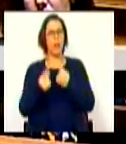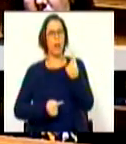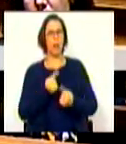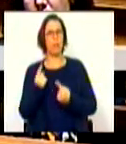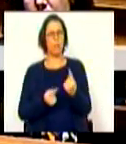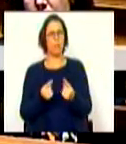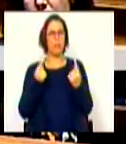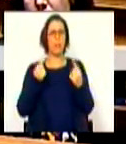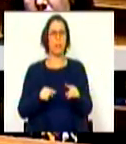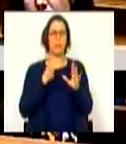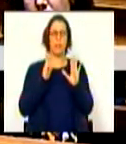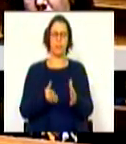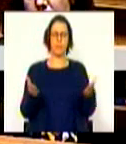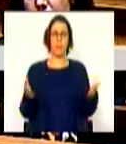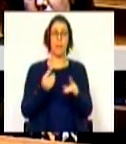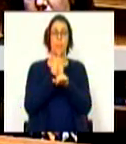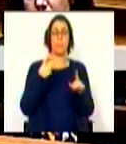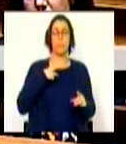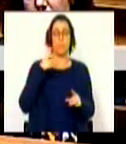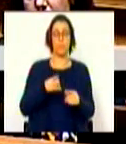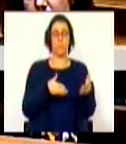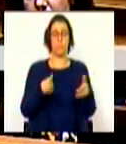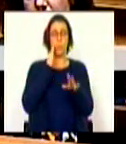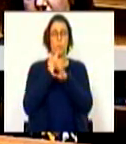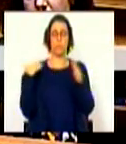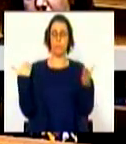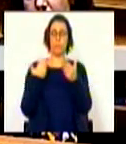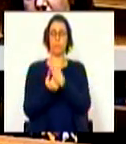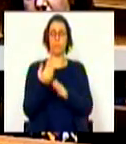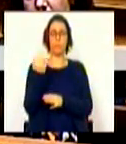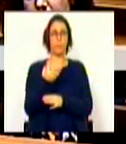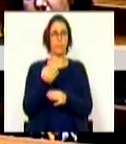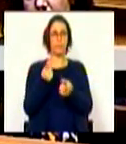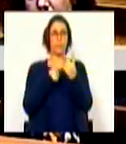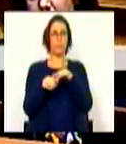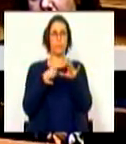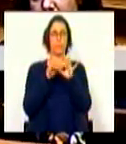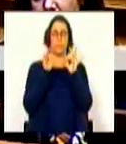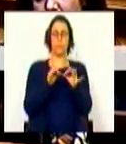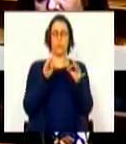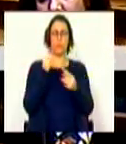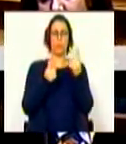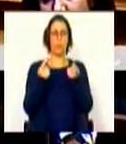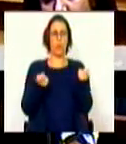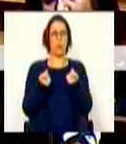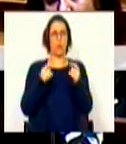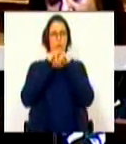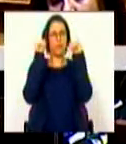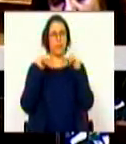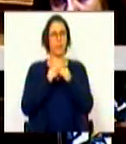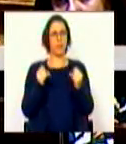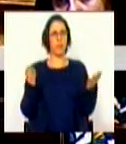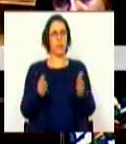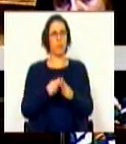vezes, tem de a ter, e é por isso que Portugal tem caminhado nos últimos tempos com elogio de algumas organizações